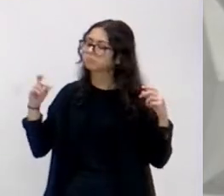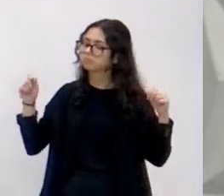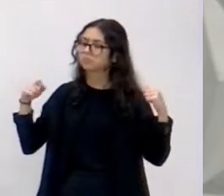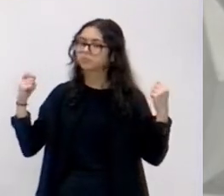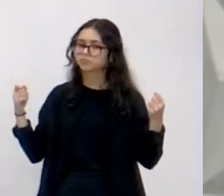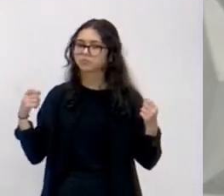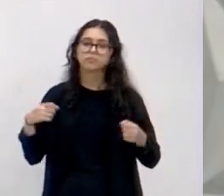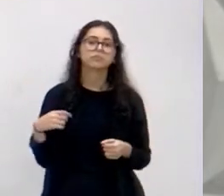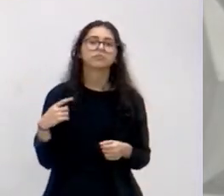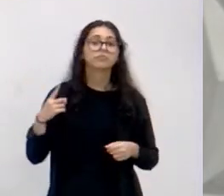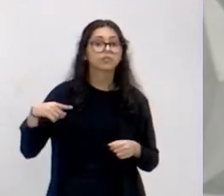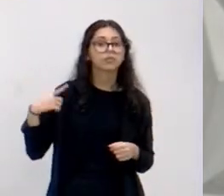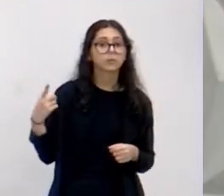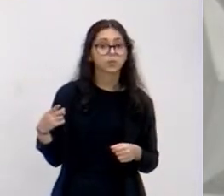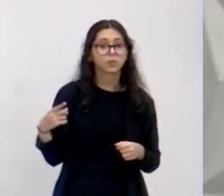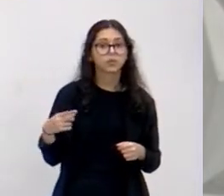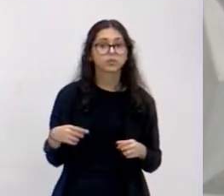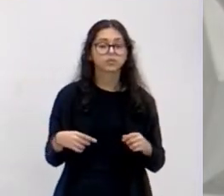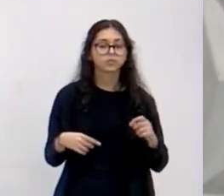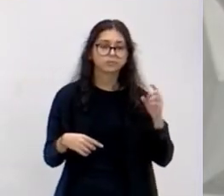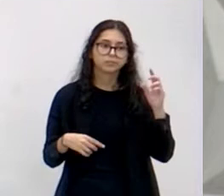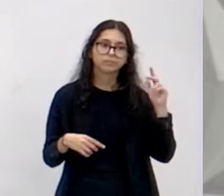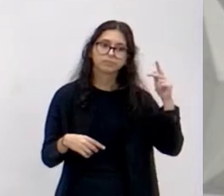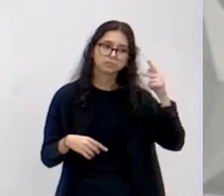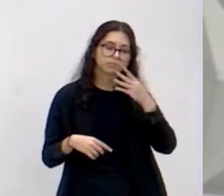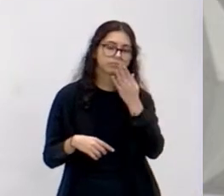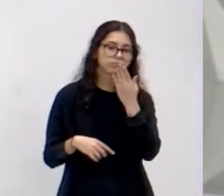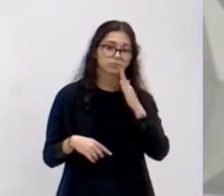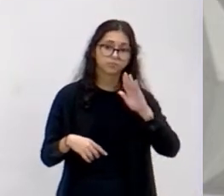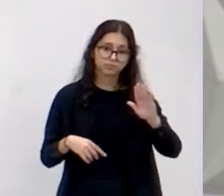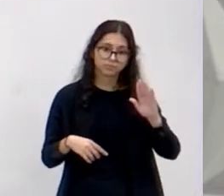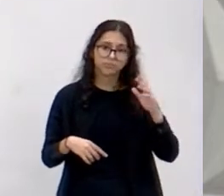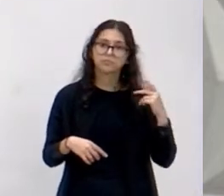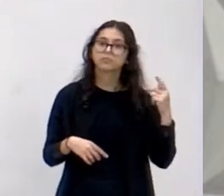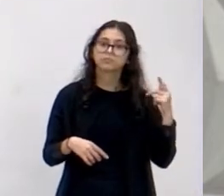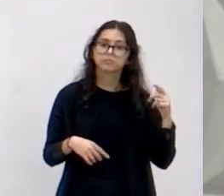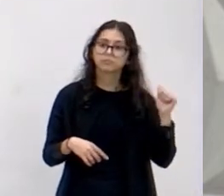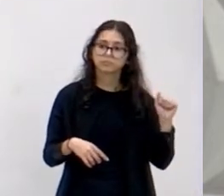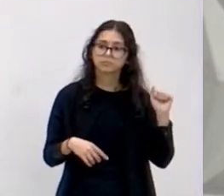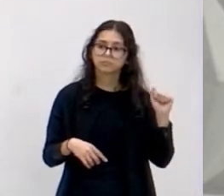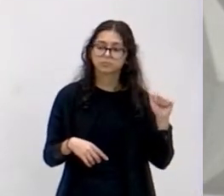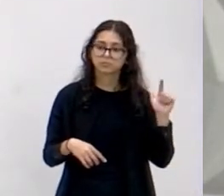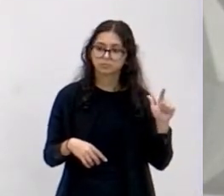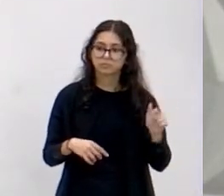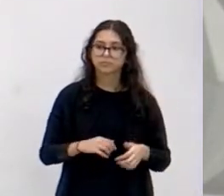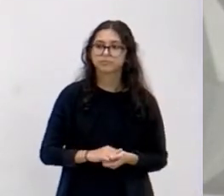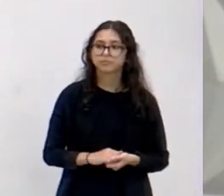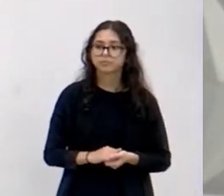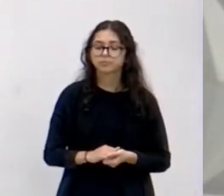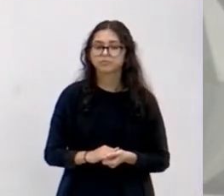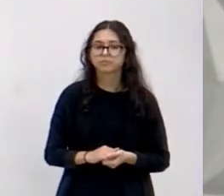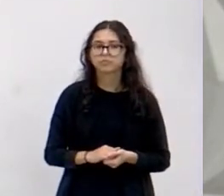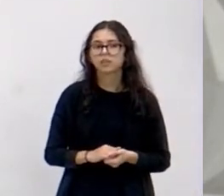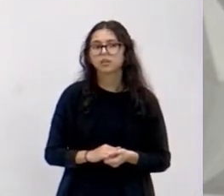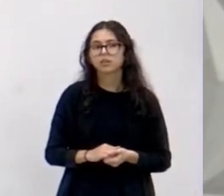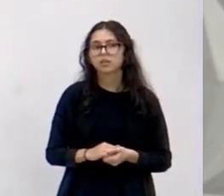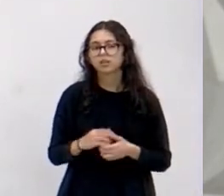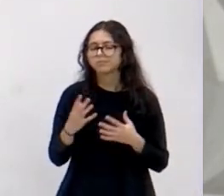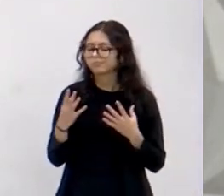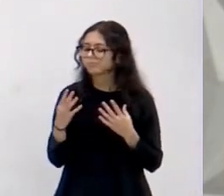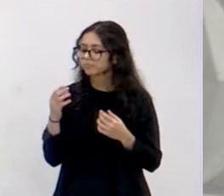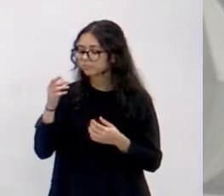Profetas de Baal talvez tenha Tornado ele mais e Como assim pastor escuta o que eu estou lhe dizendo